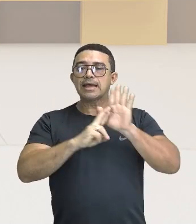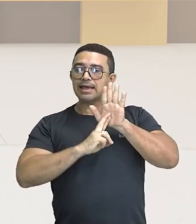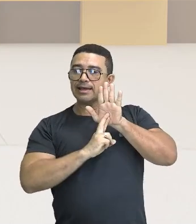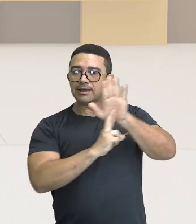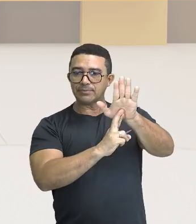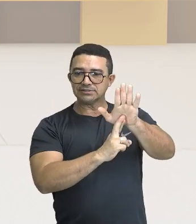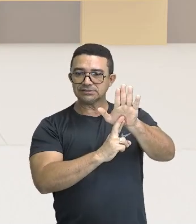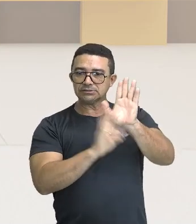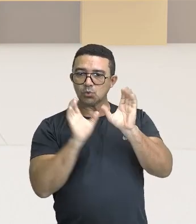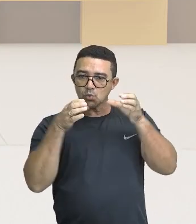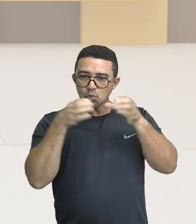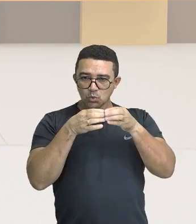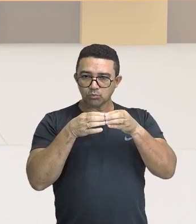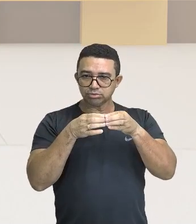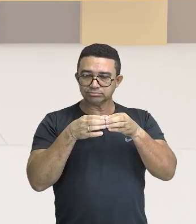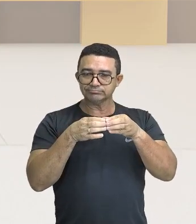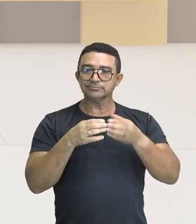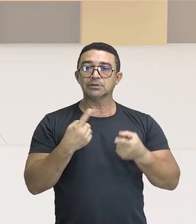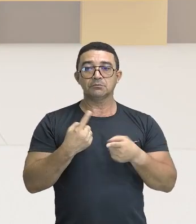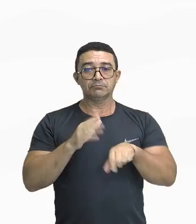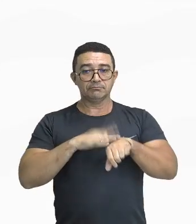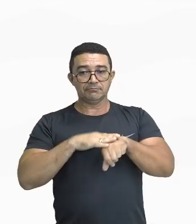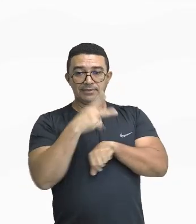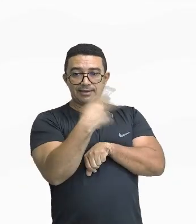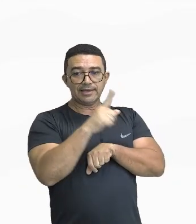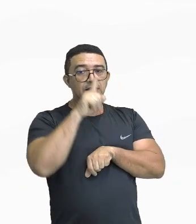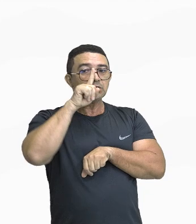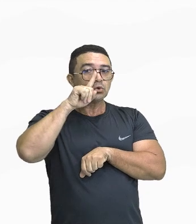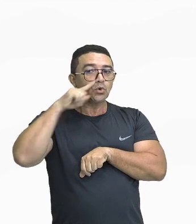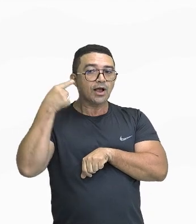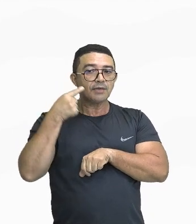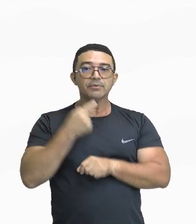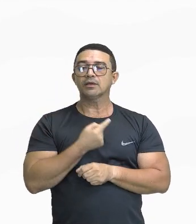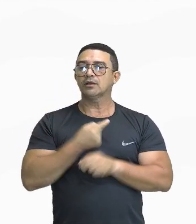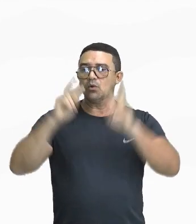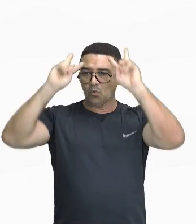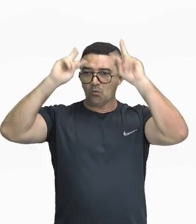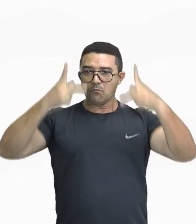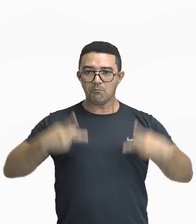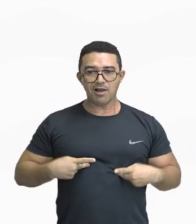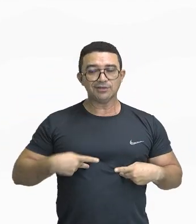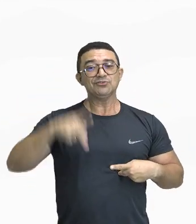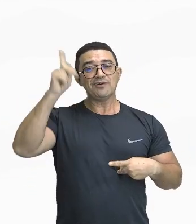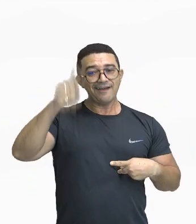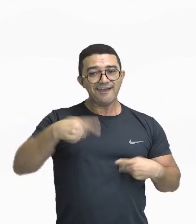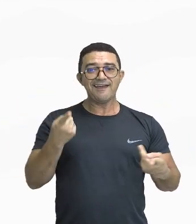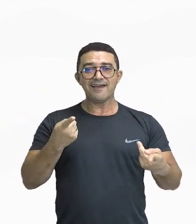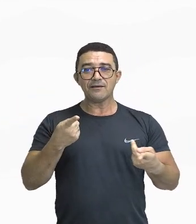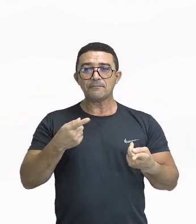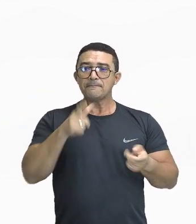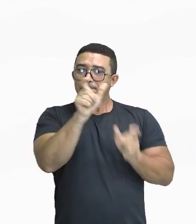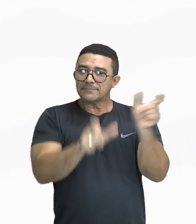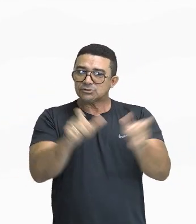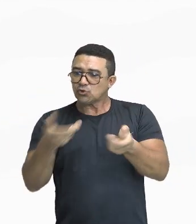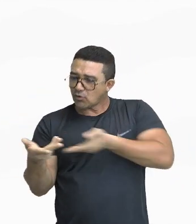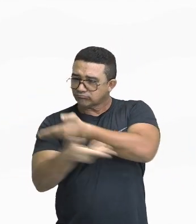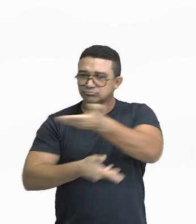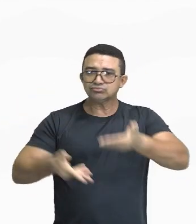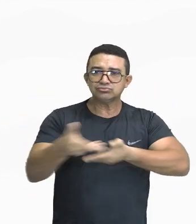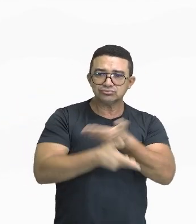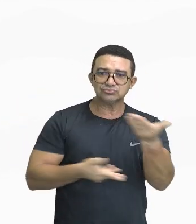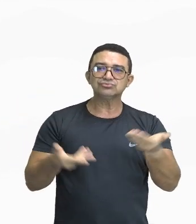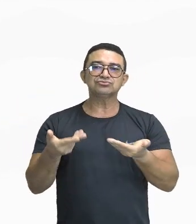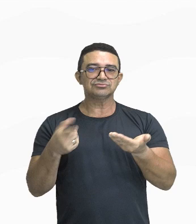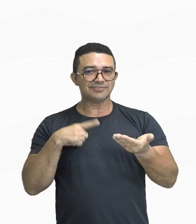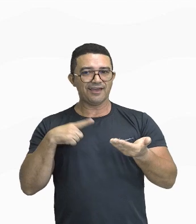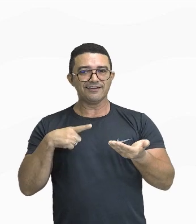representação coletiva. Porque para Durkheim, o homem era um ser sociável, como para outros autores das